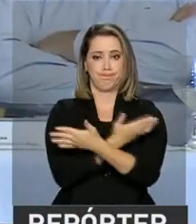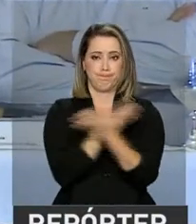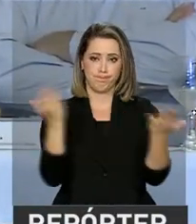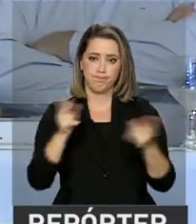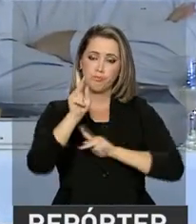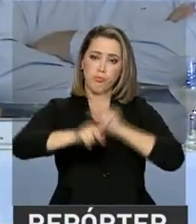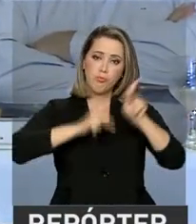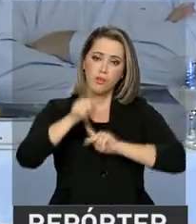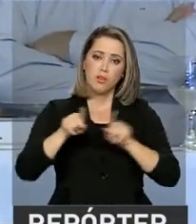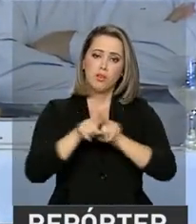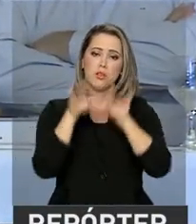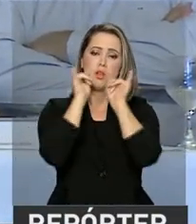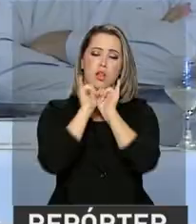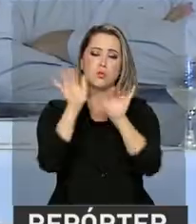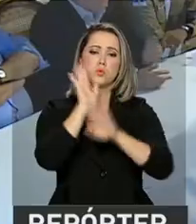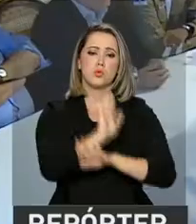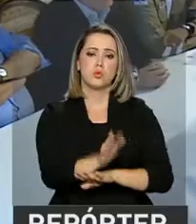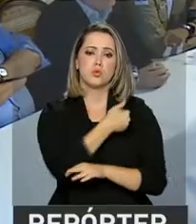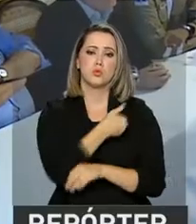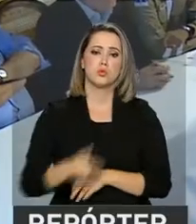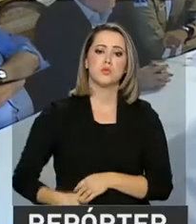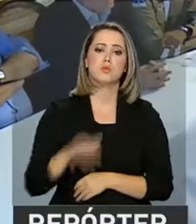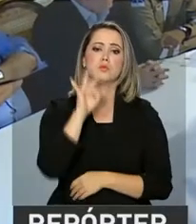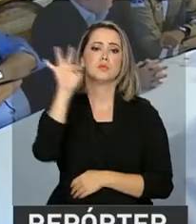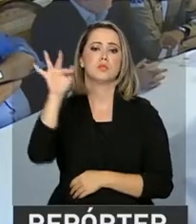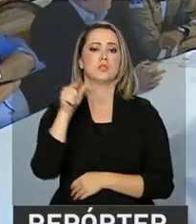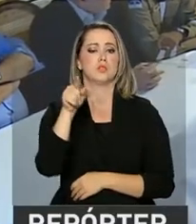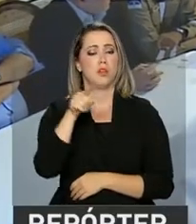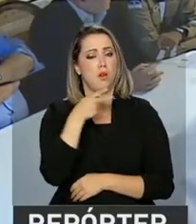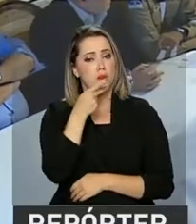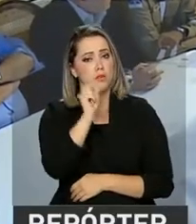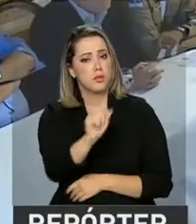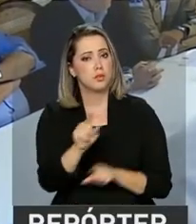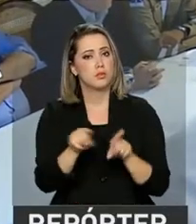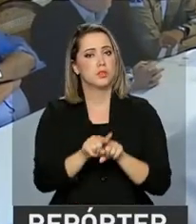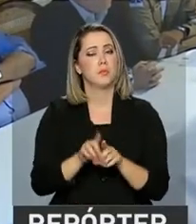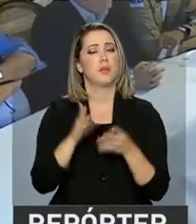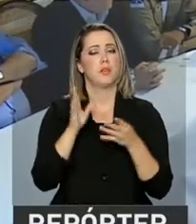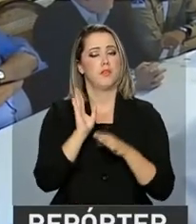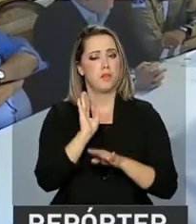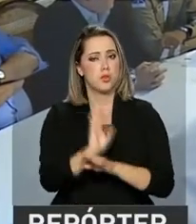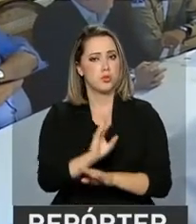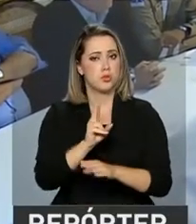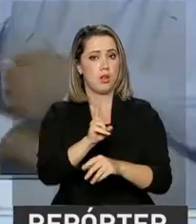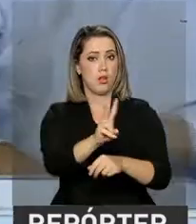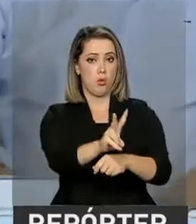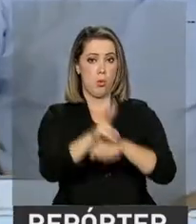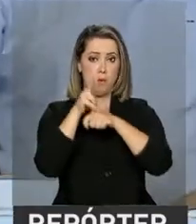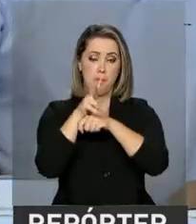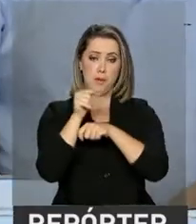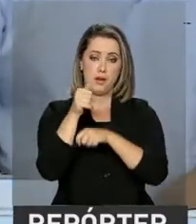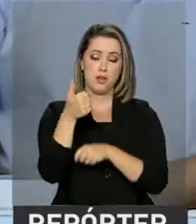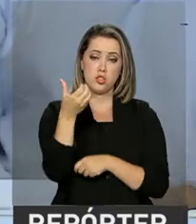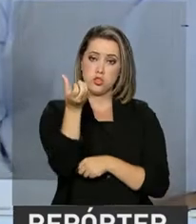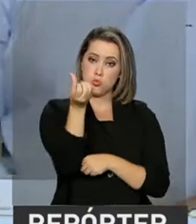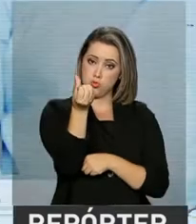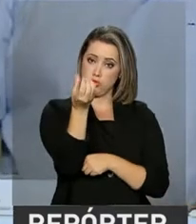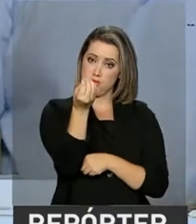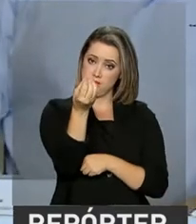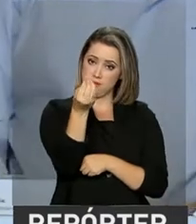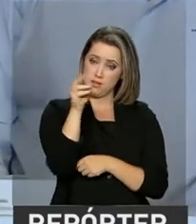e anunciou apoio federal michel temer sinalizou a abertura de linha de crédito de 600 milhões de reais